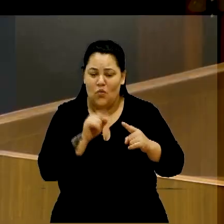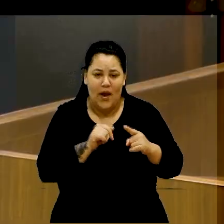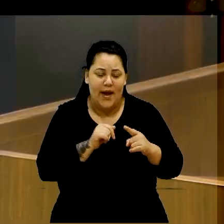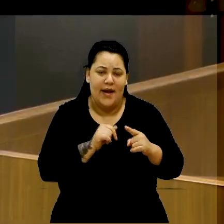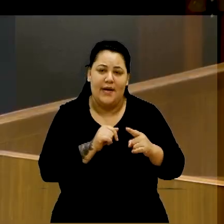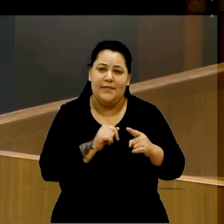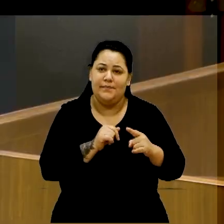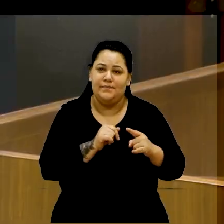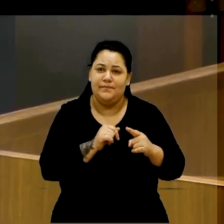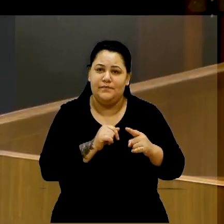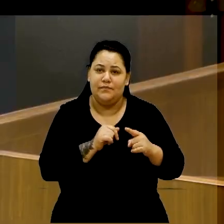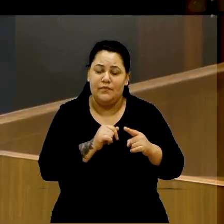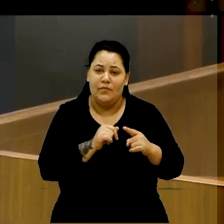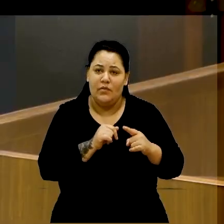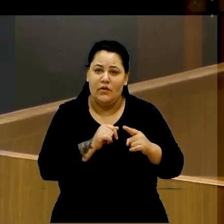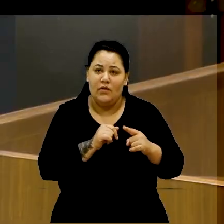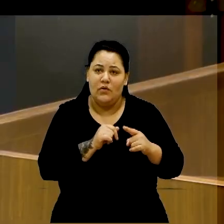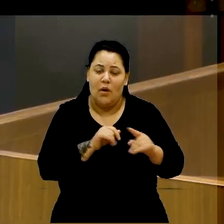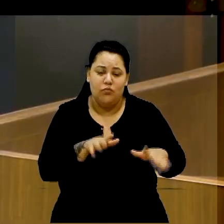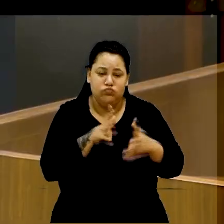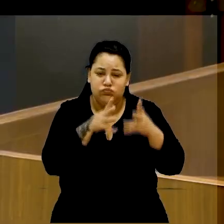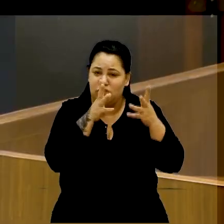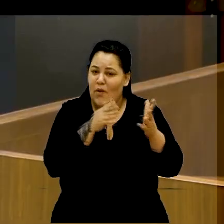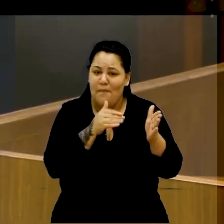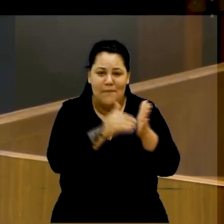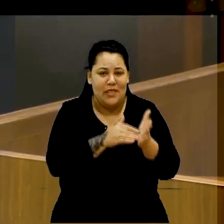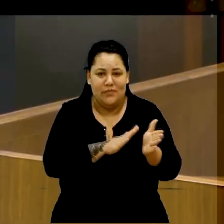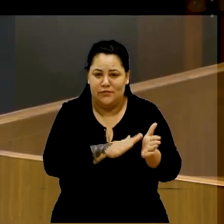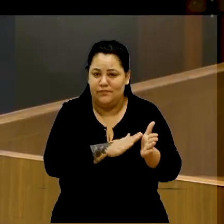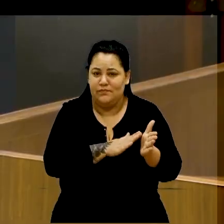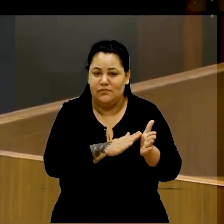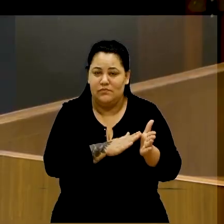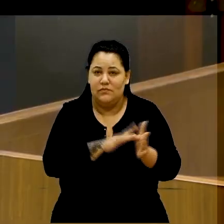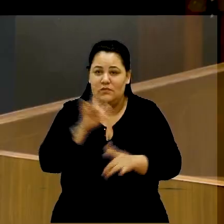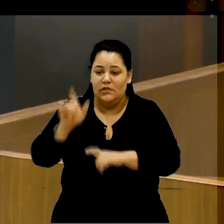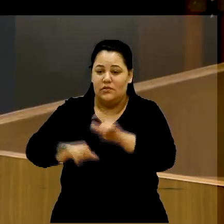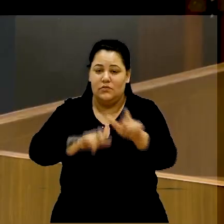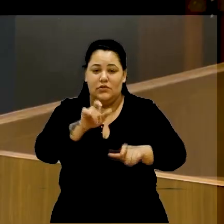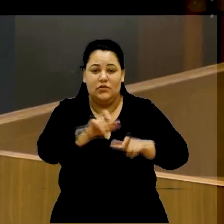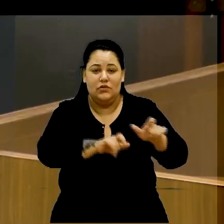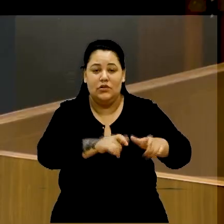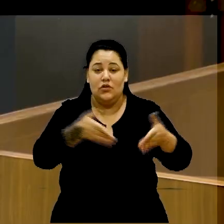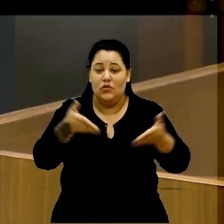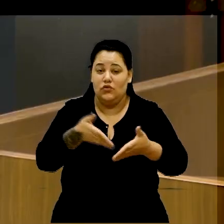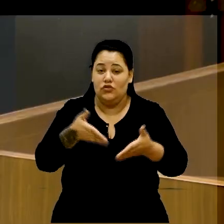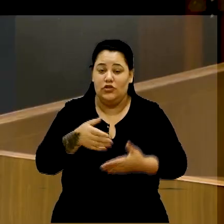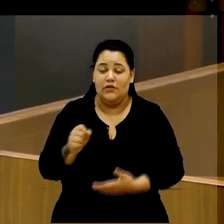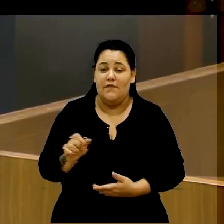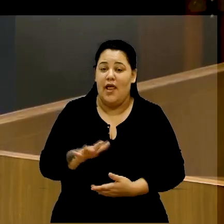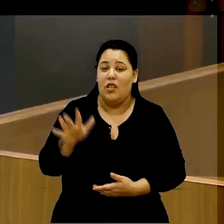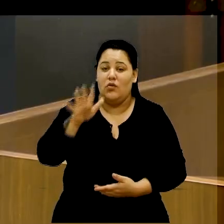o engajamento ele é mínimo. As pessoas hoje parece que elas valorizam muito mais aquilo